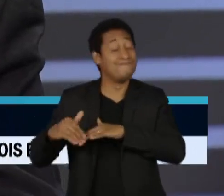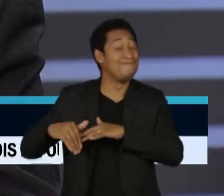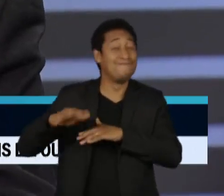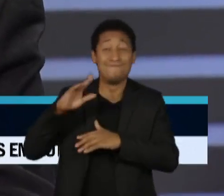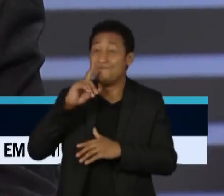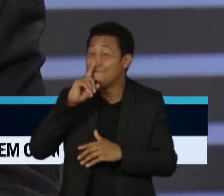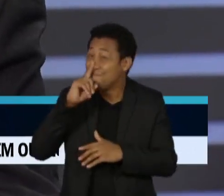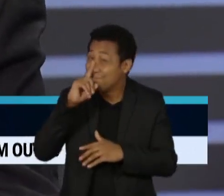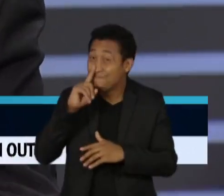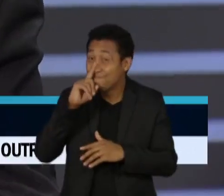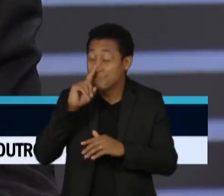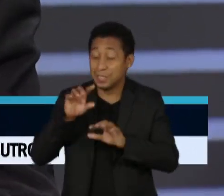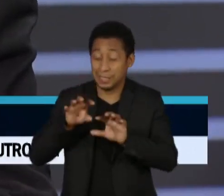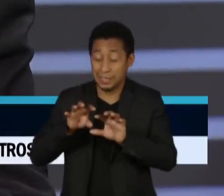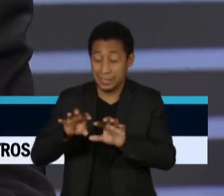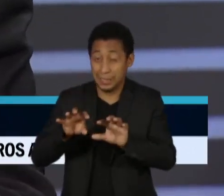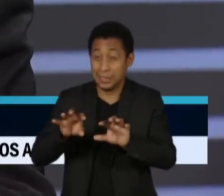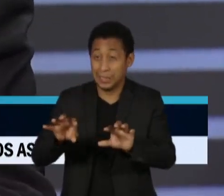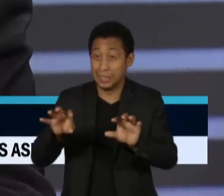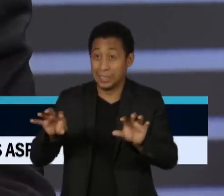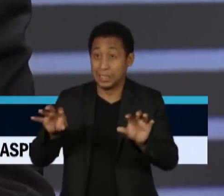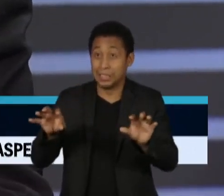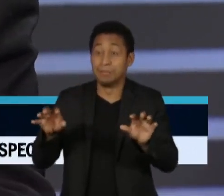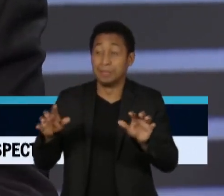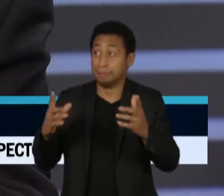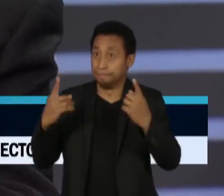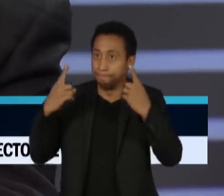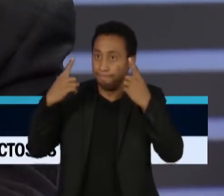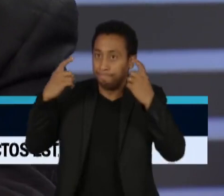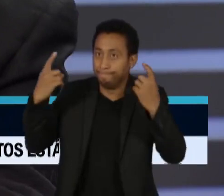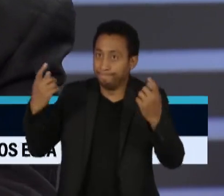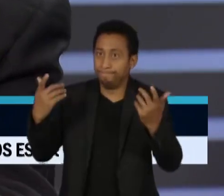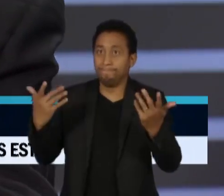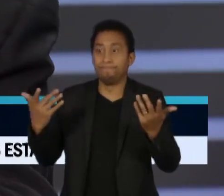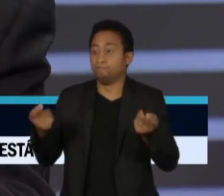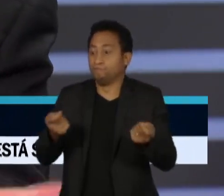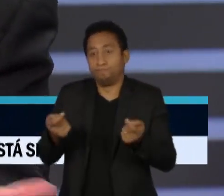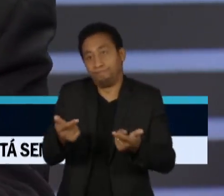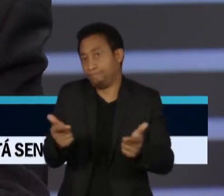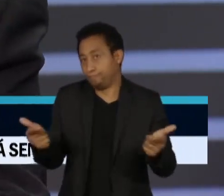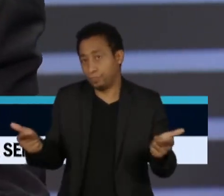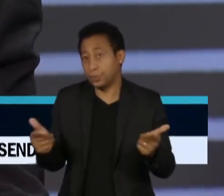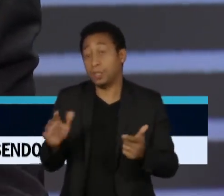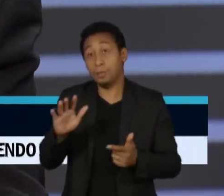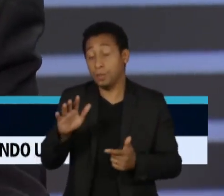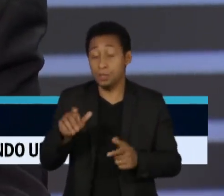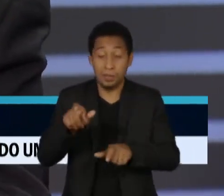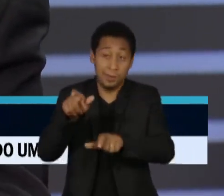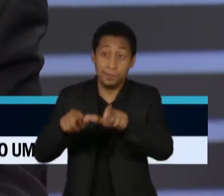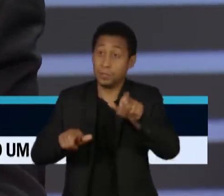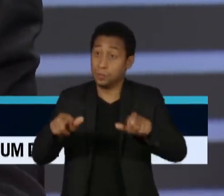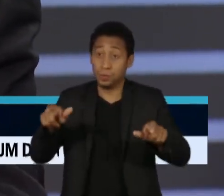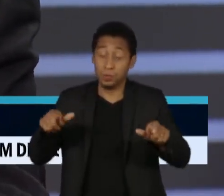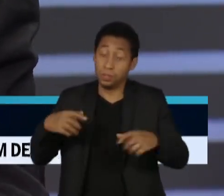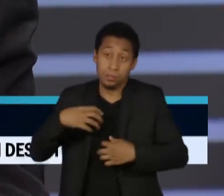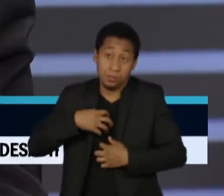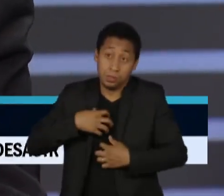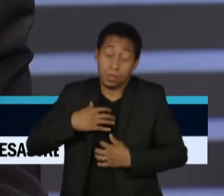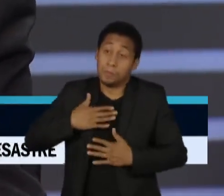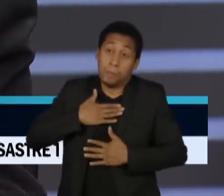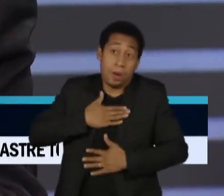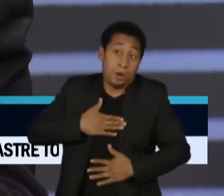que mais gera sensação de instabilidade só que ao mesmo tempo é um enorme prazer para essas